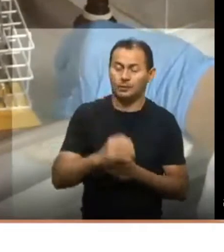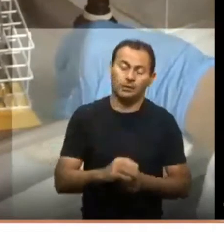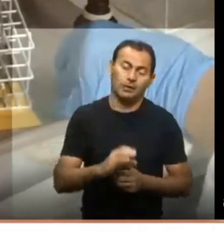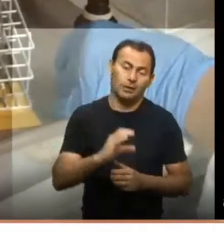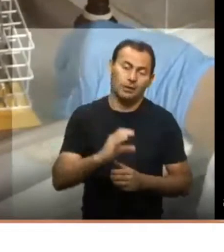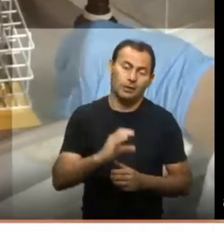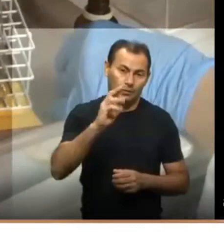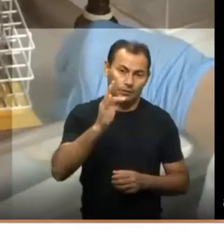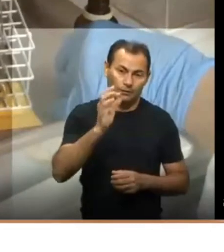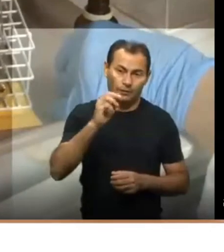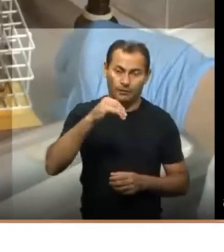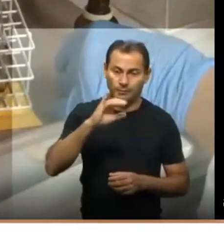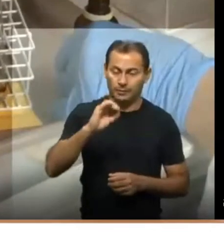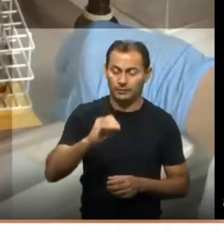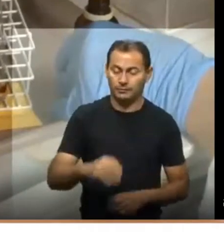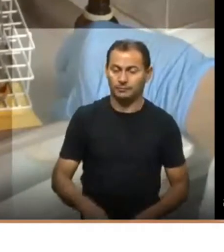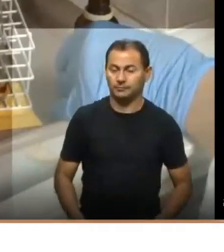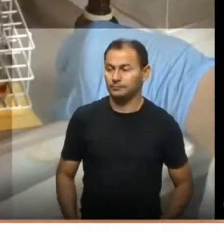clorofórmio.